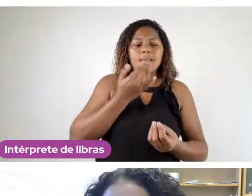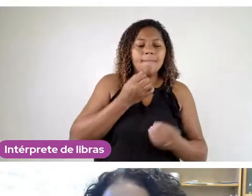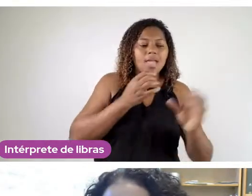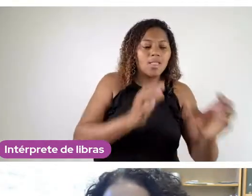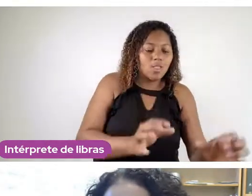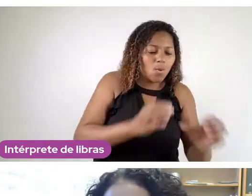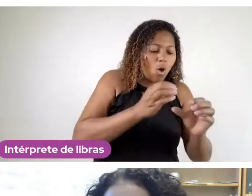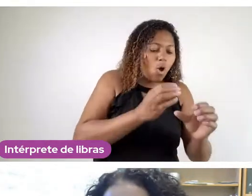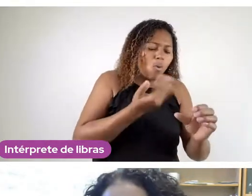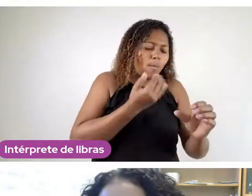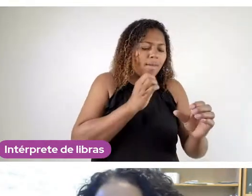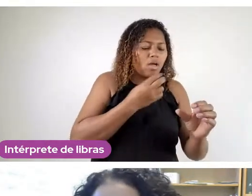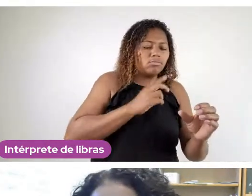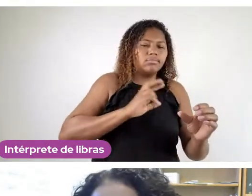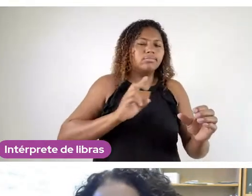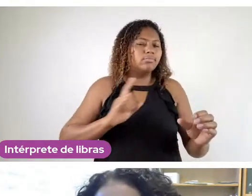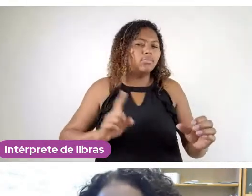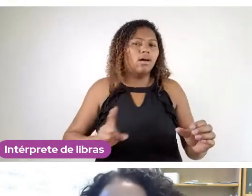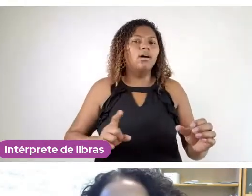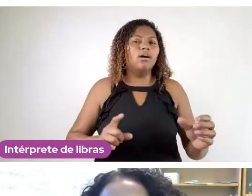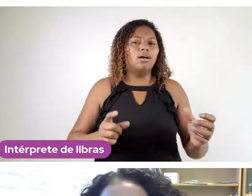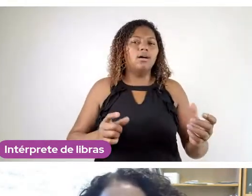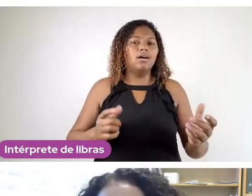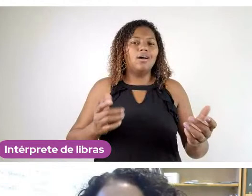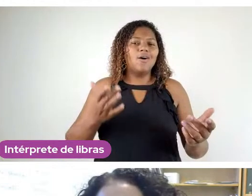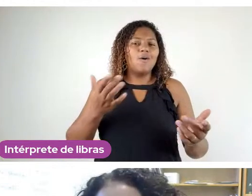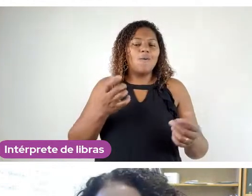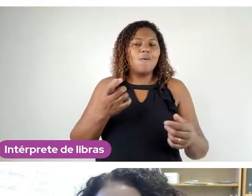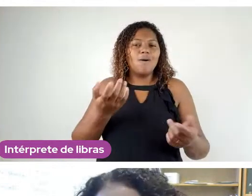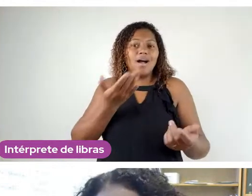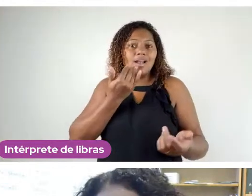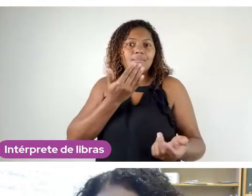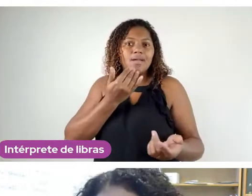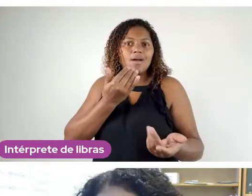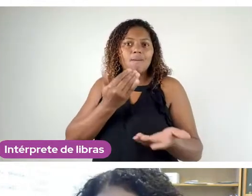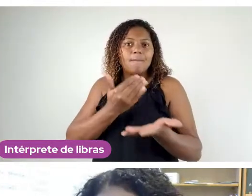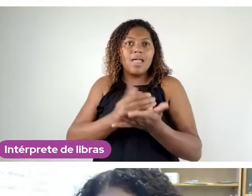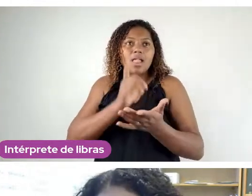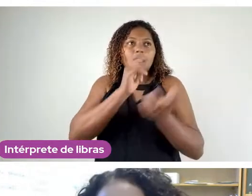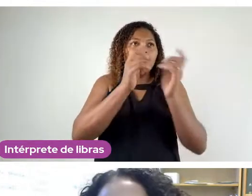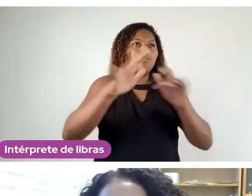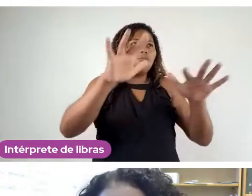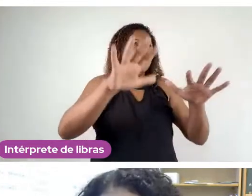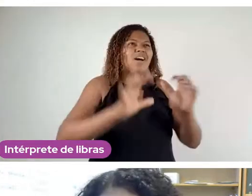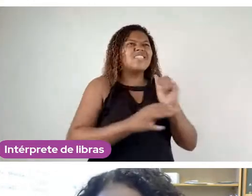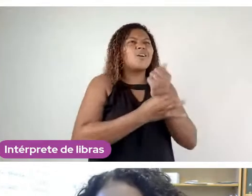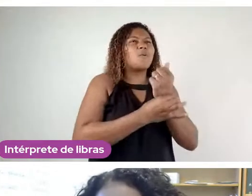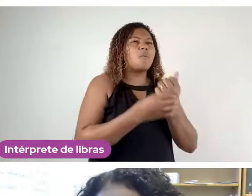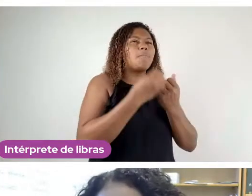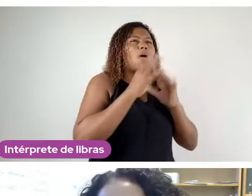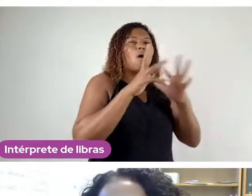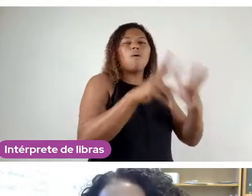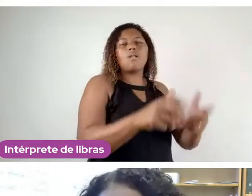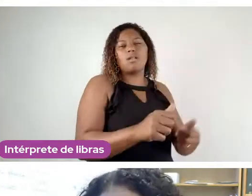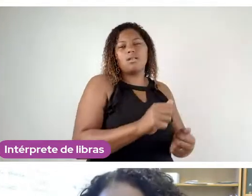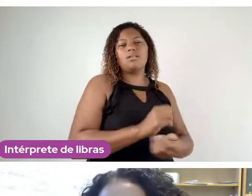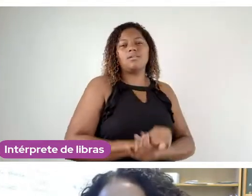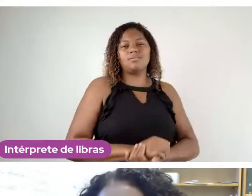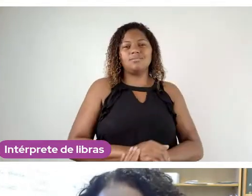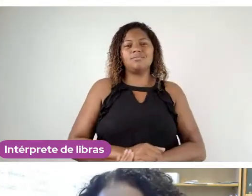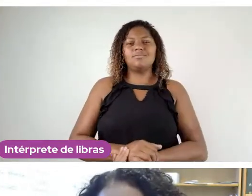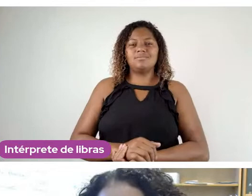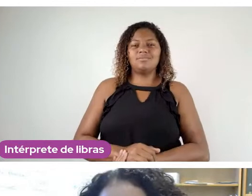esse, ou seja, a alimentação passa por um oceano seguro. Esse é o ponto.